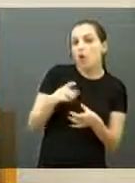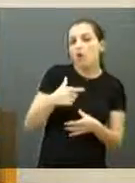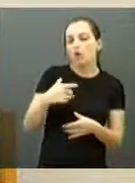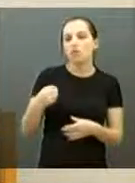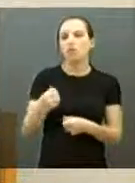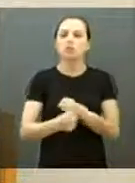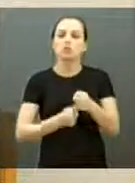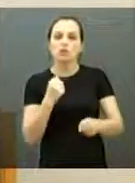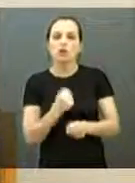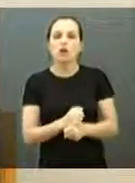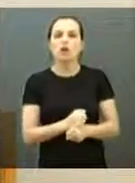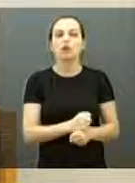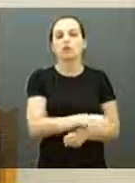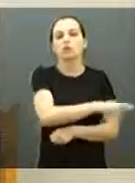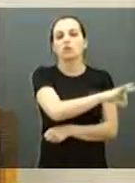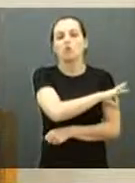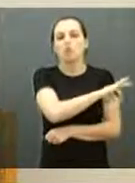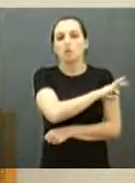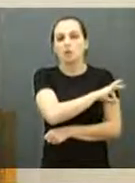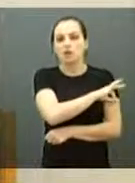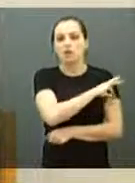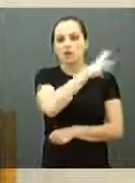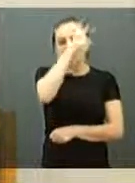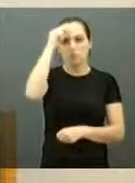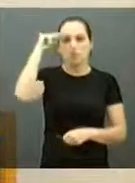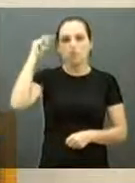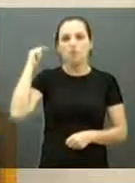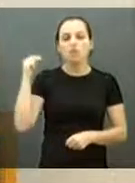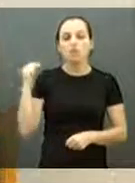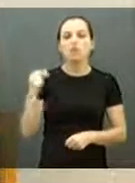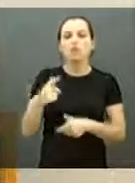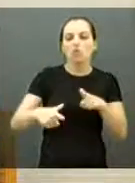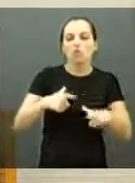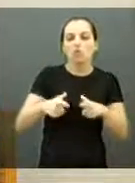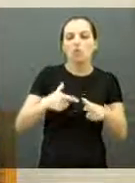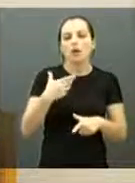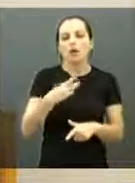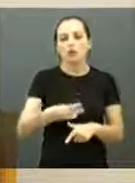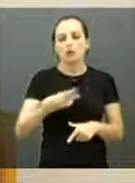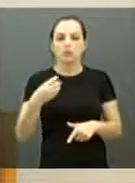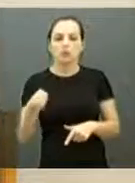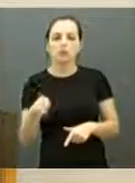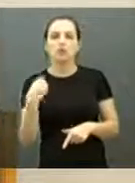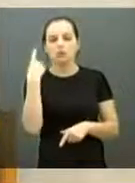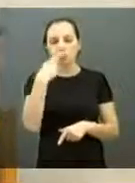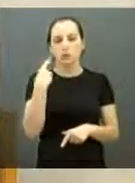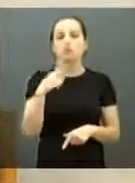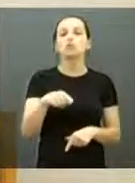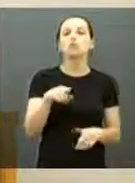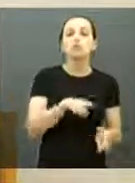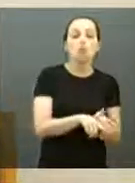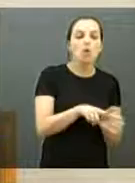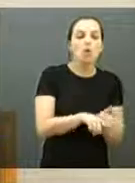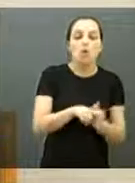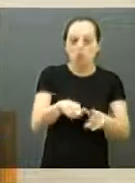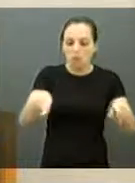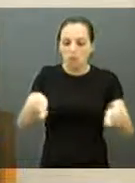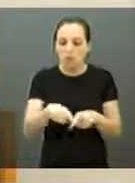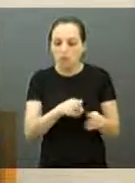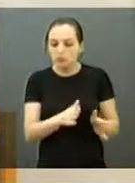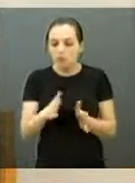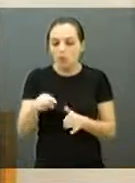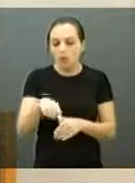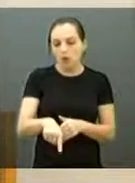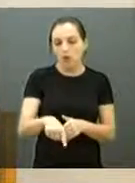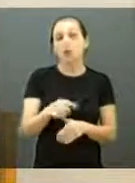Sante, trabalham 30 horas. Eles também são bandidos. E é isso que eles estão me procurando no meu gabinete falando.